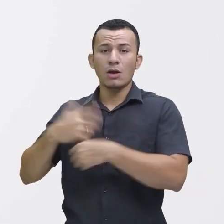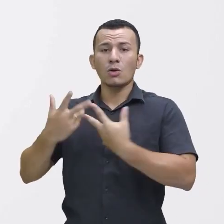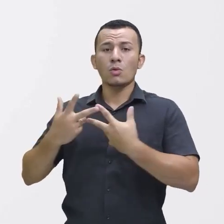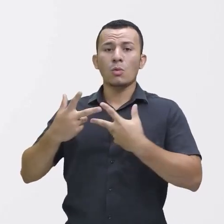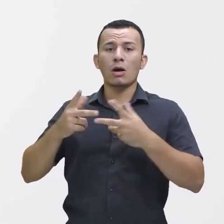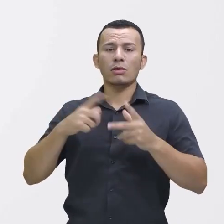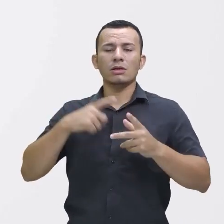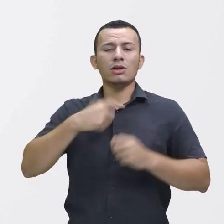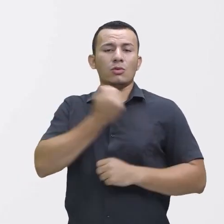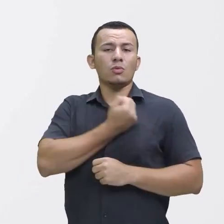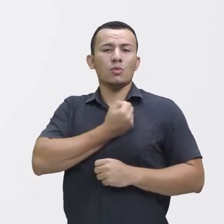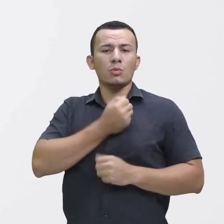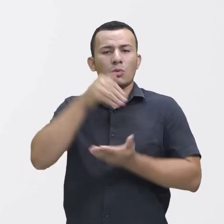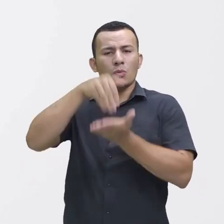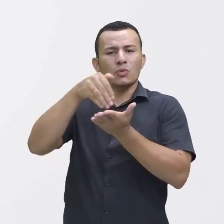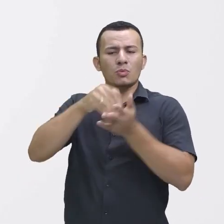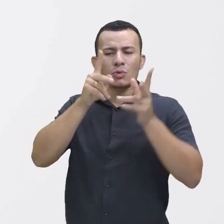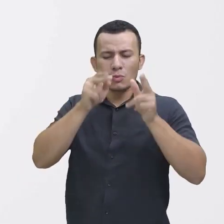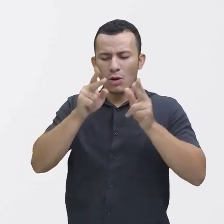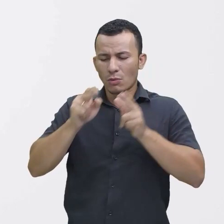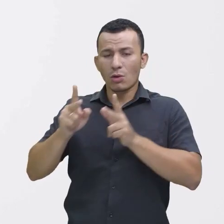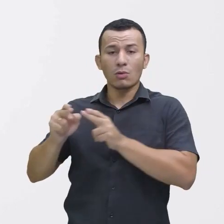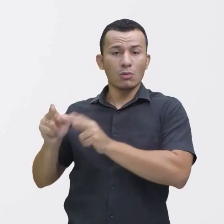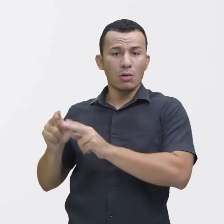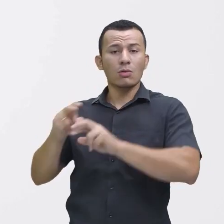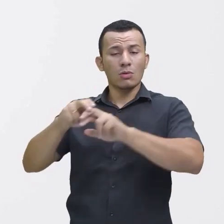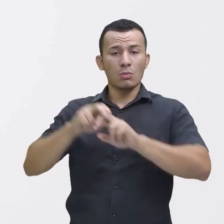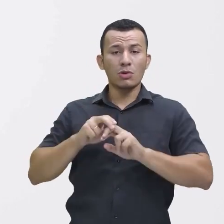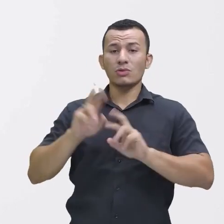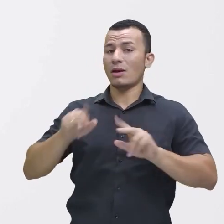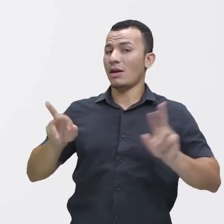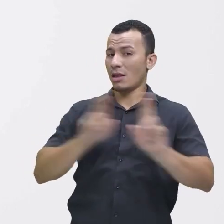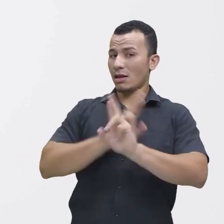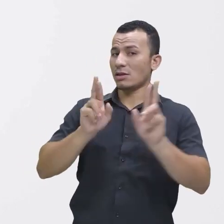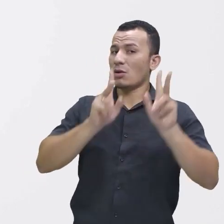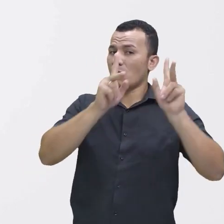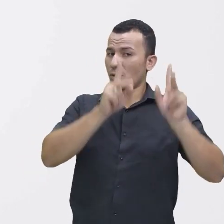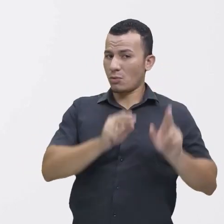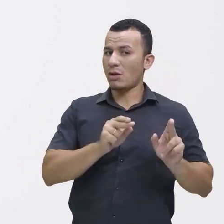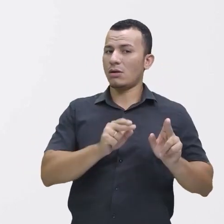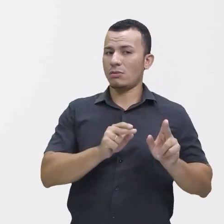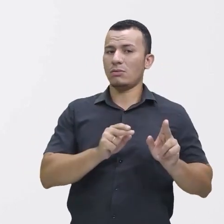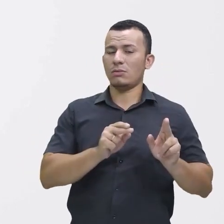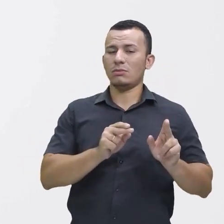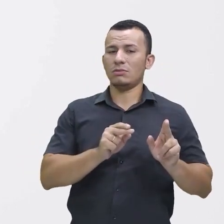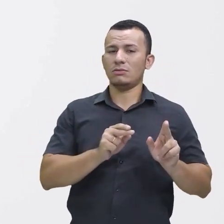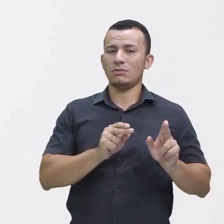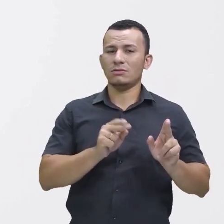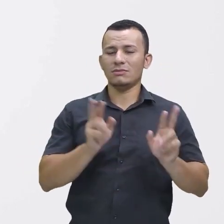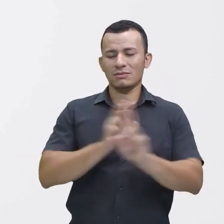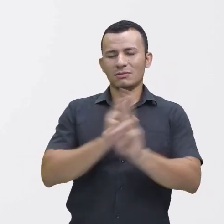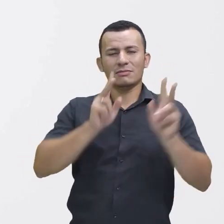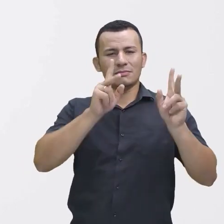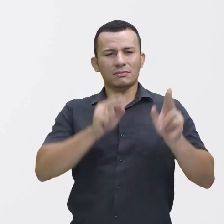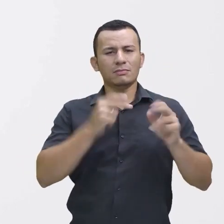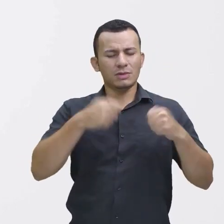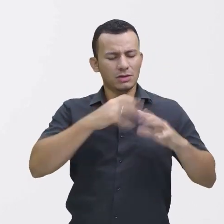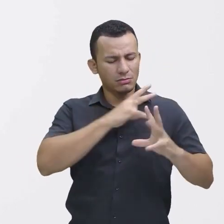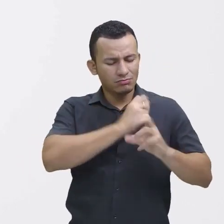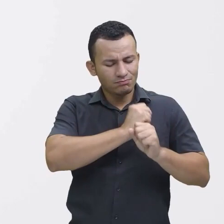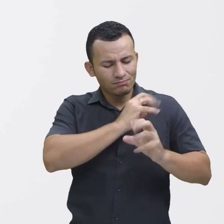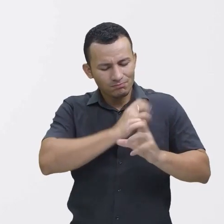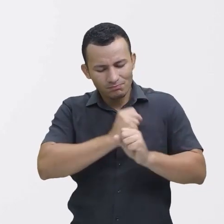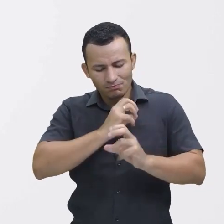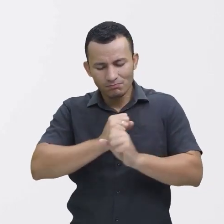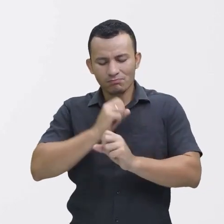resultado igual, porque o que está pedindo é o que apresenta a relação de igualdade. Faça as duas continhas, veja quem